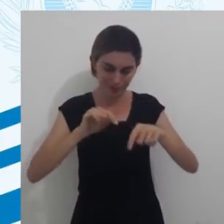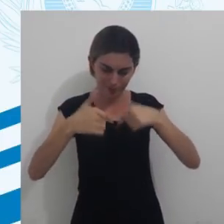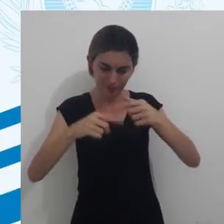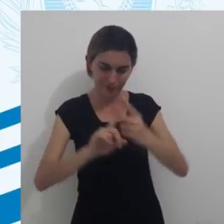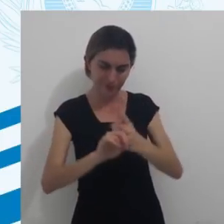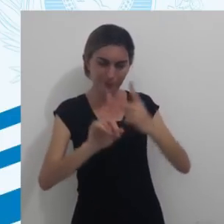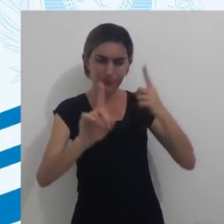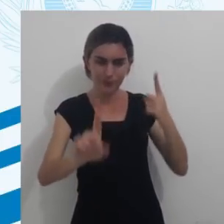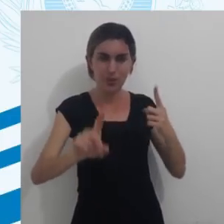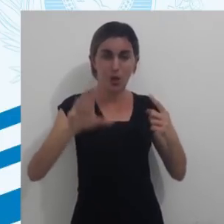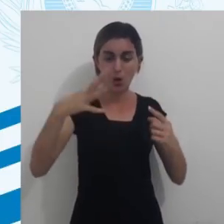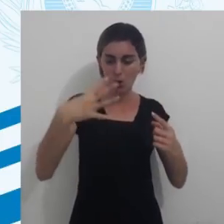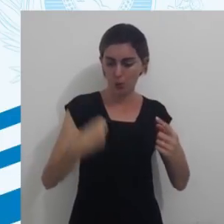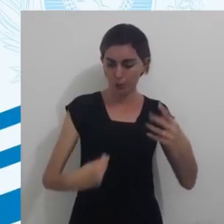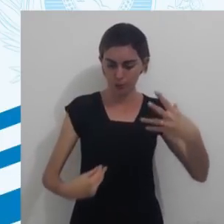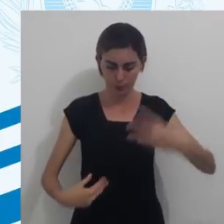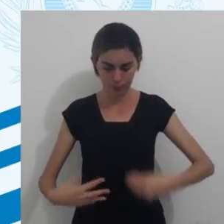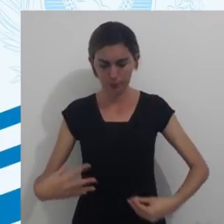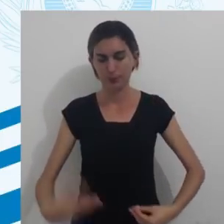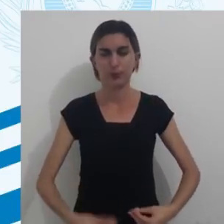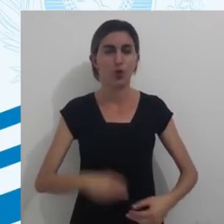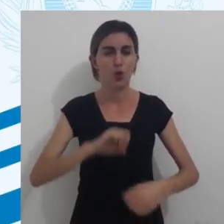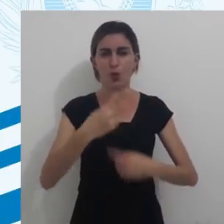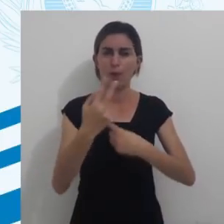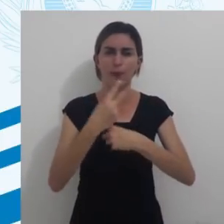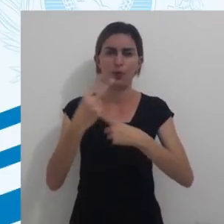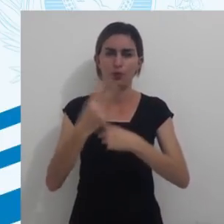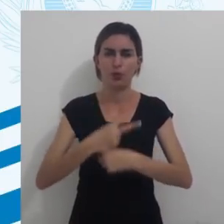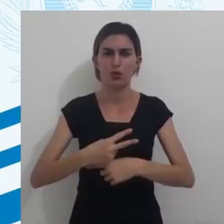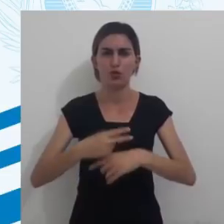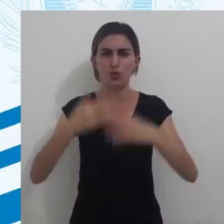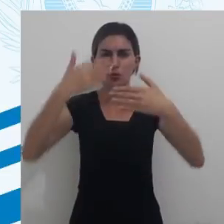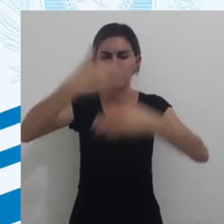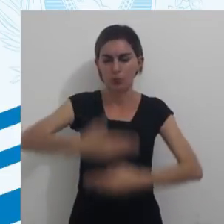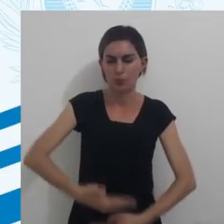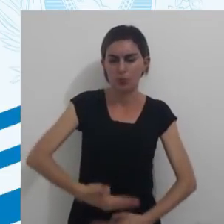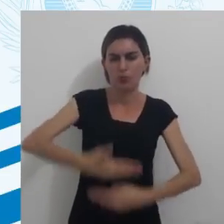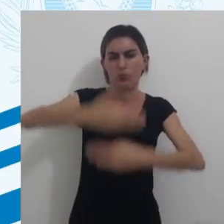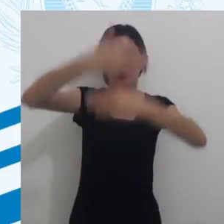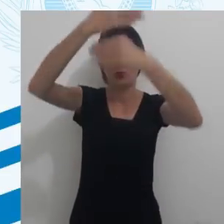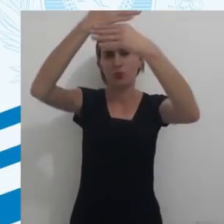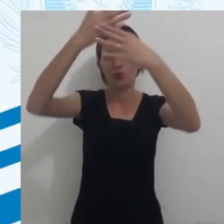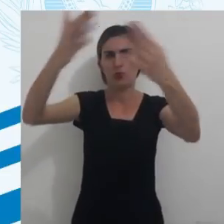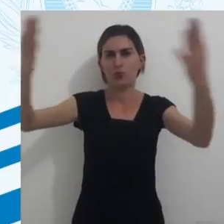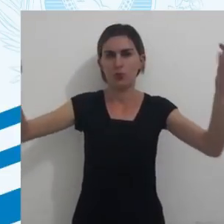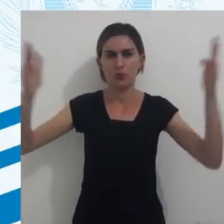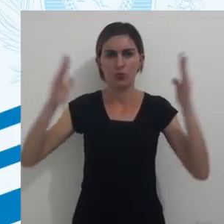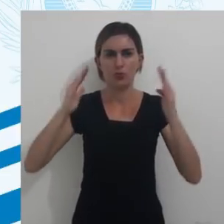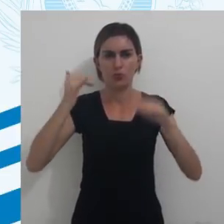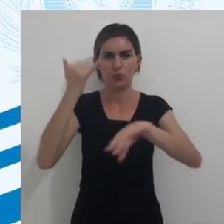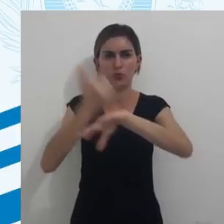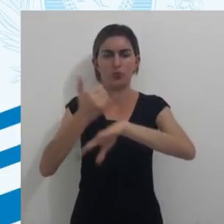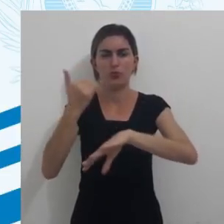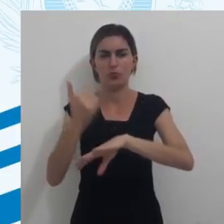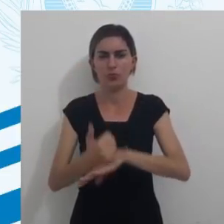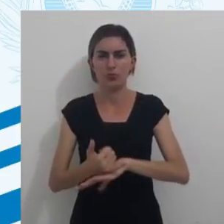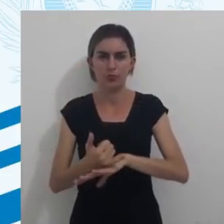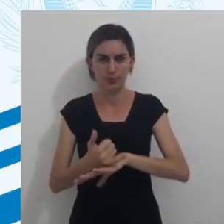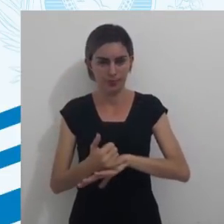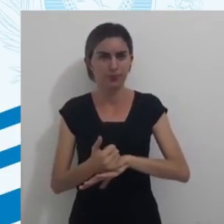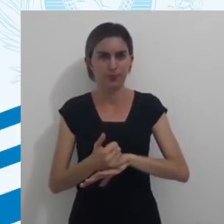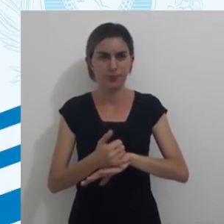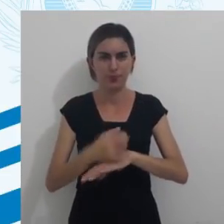momento do disparo do feixe ou protegido por um biombo como blindagem de chumbo.